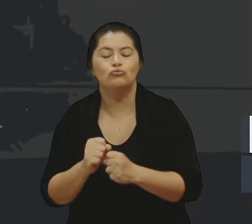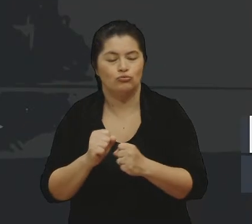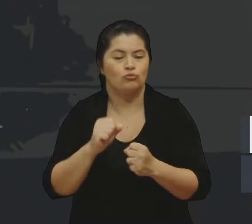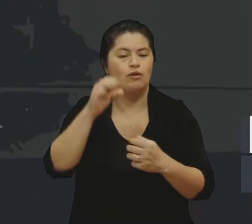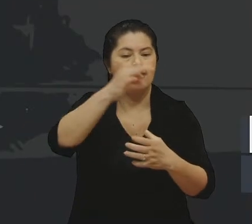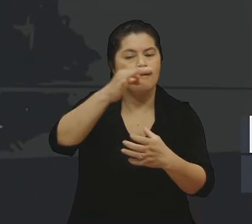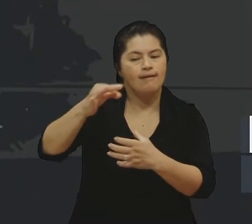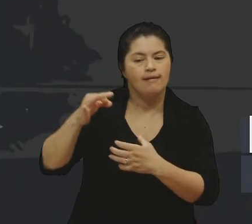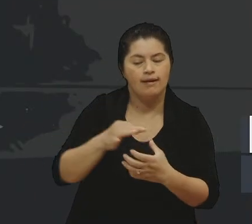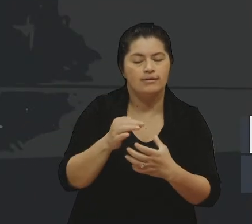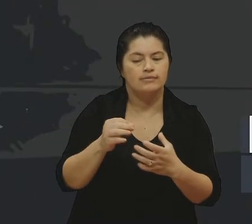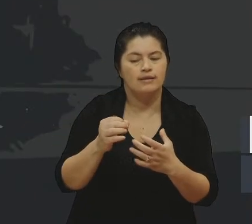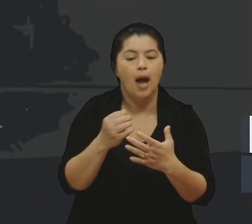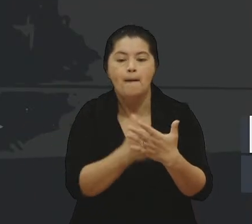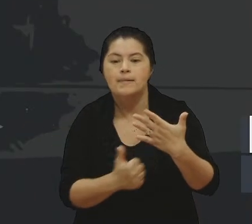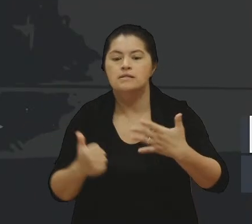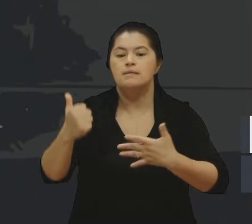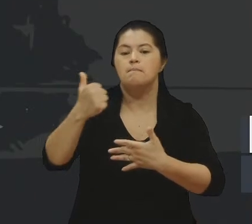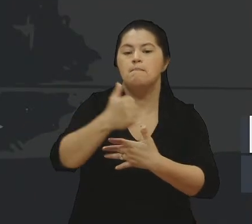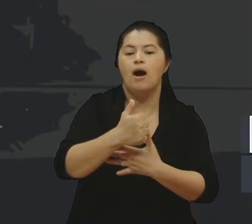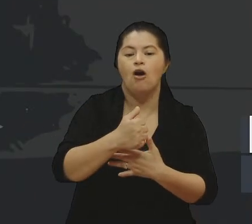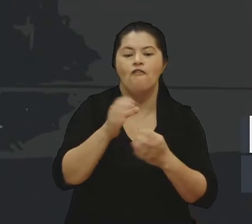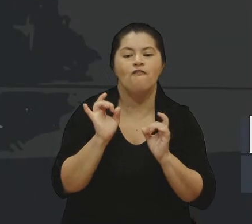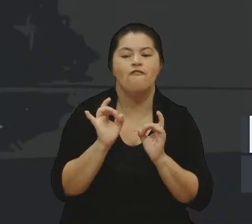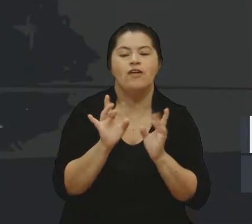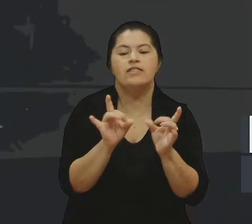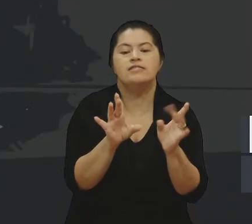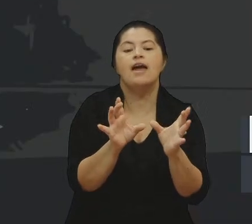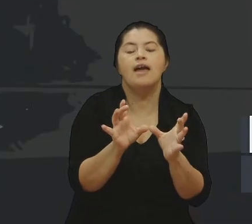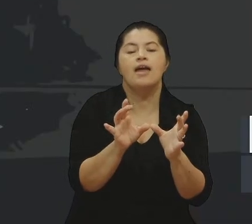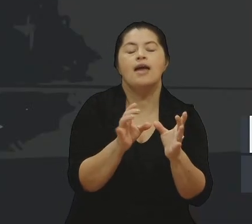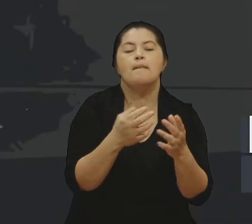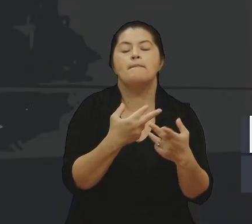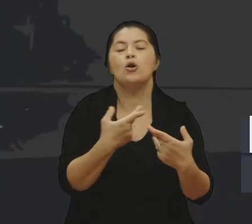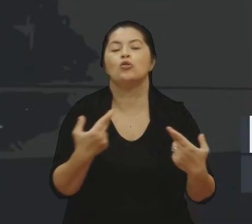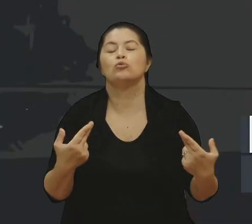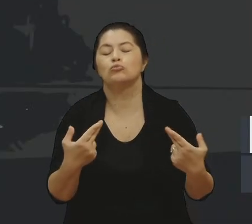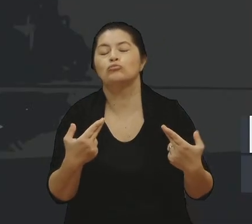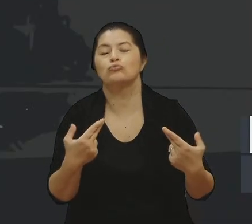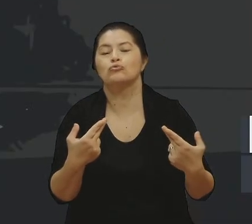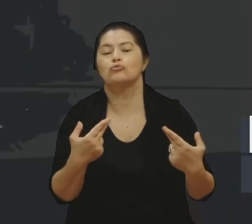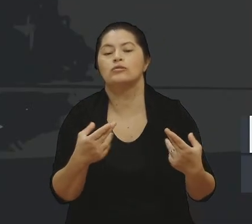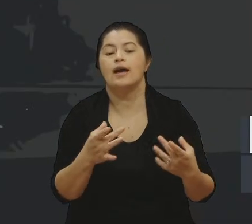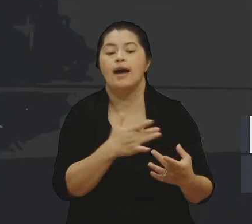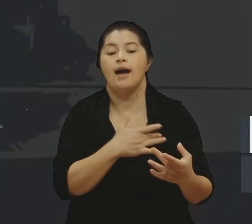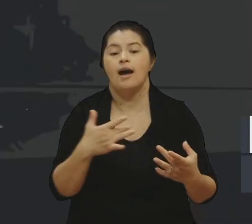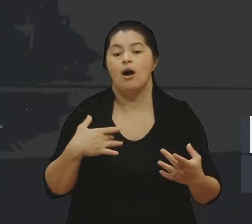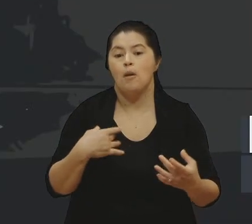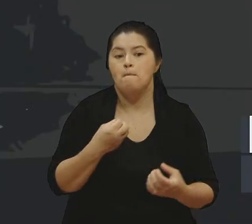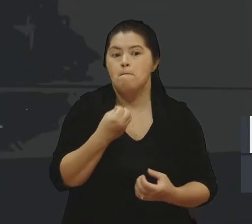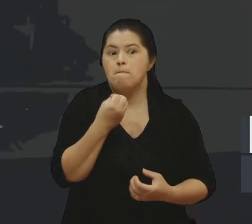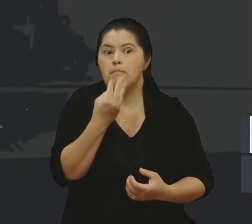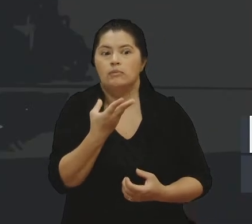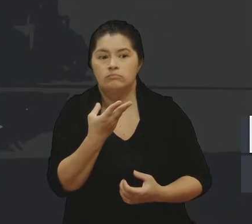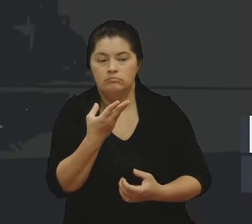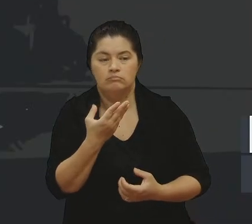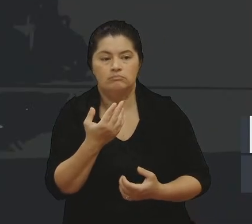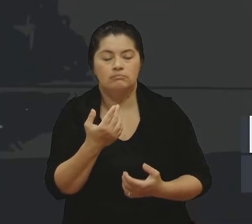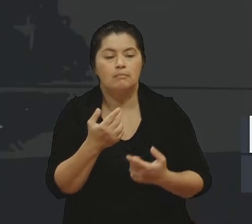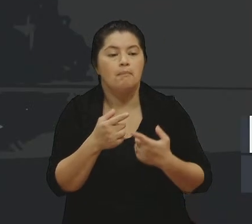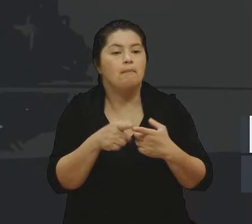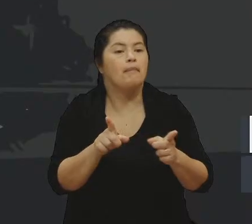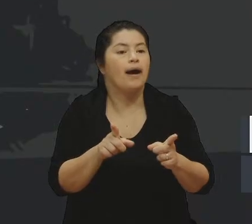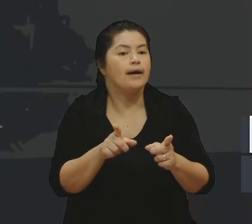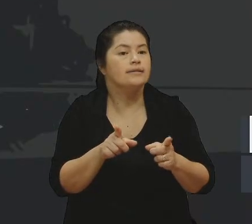negócio principal é vender produtos saudáveis para as pessoas. Mas, daqui a pouco, eu poderia fazer da loja um